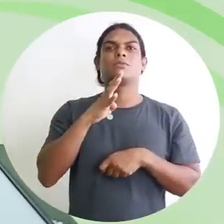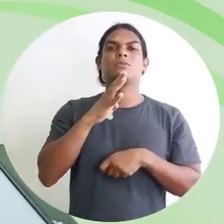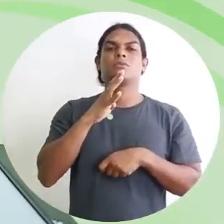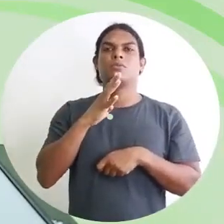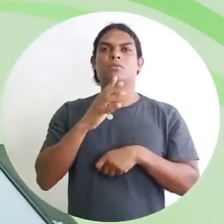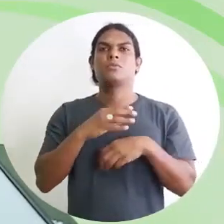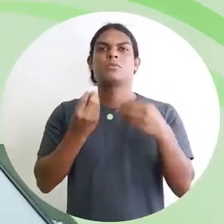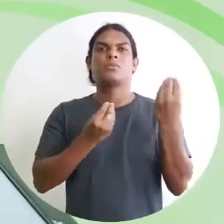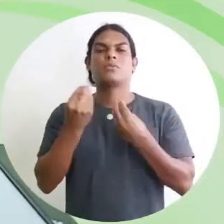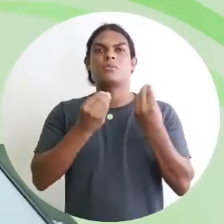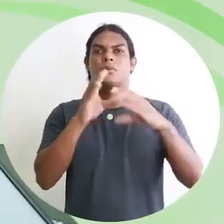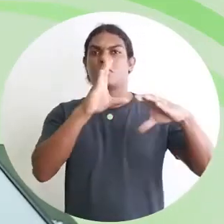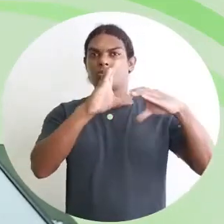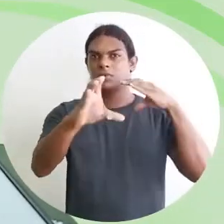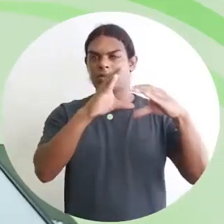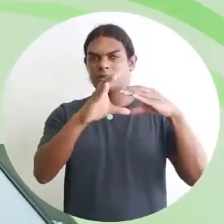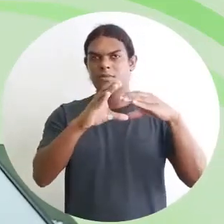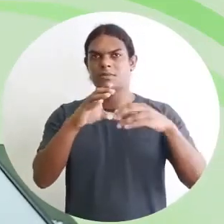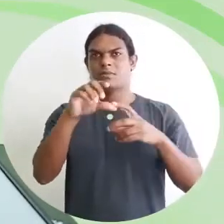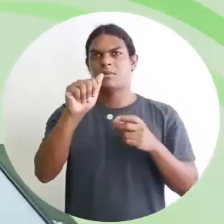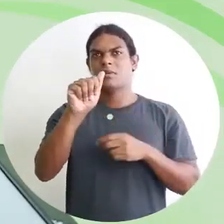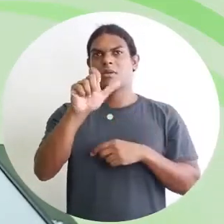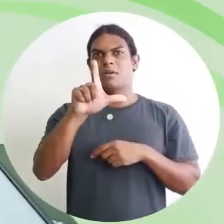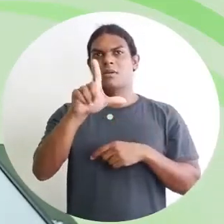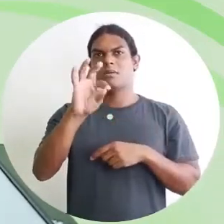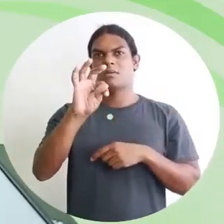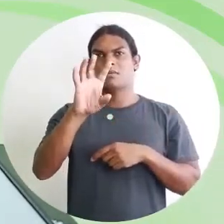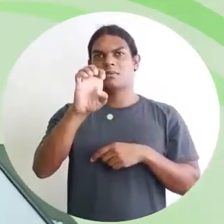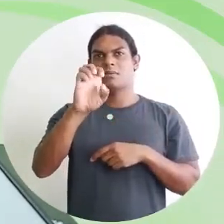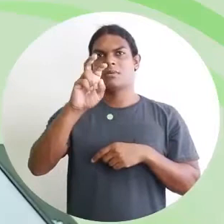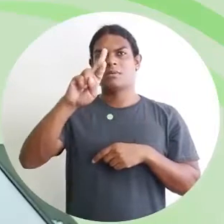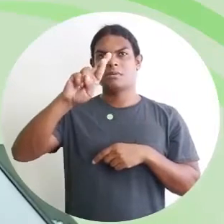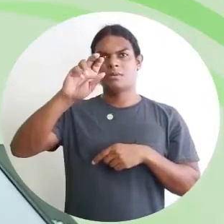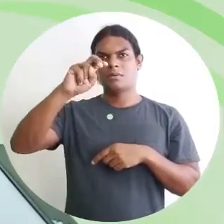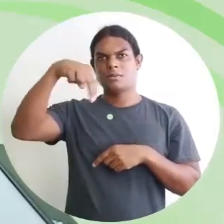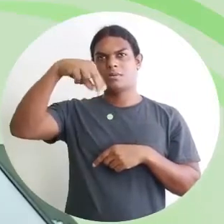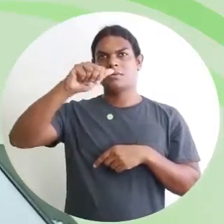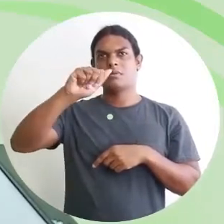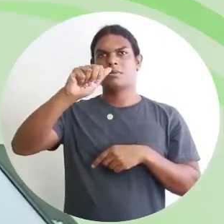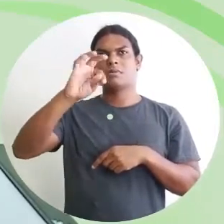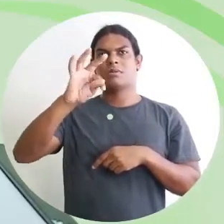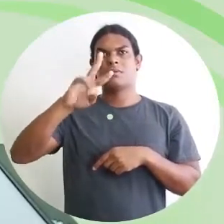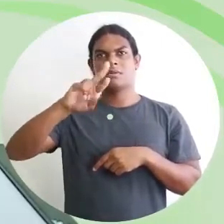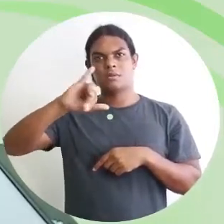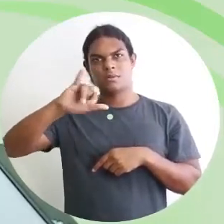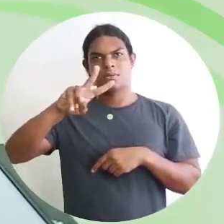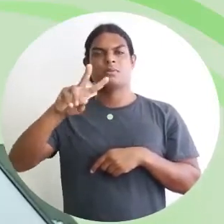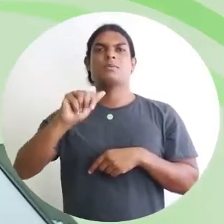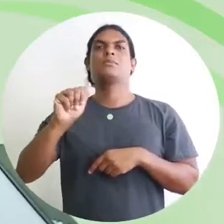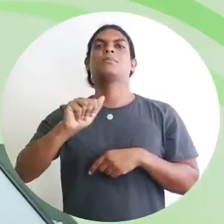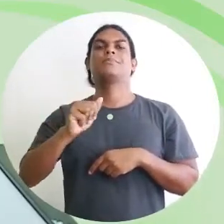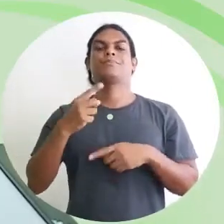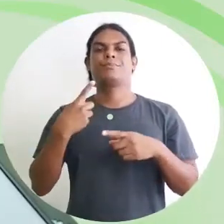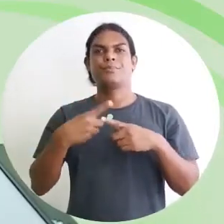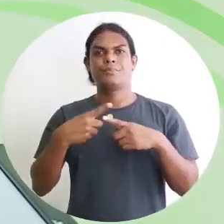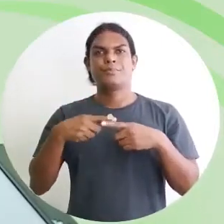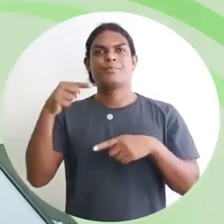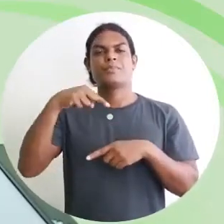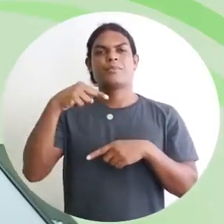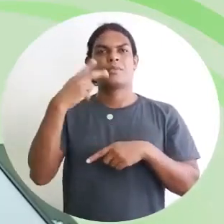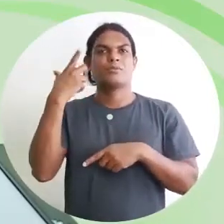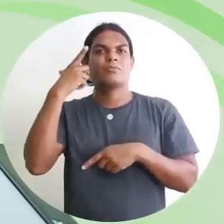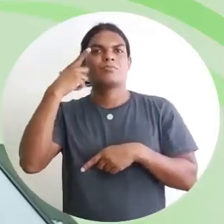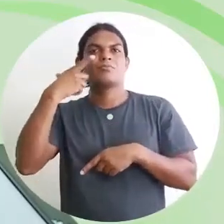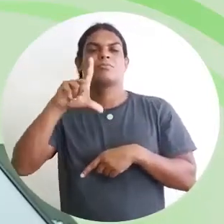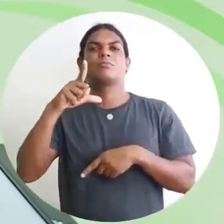as questões da comunicação alternativa, porque é através dela que a gente vai se apurar de todas as